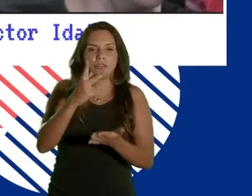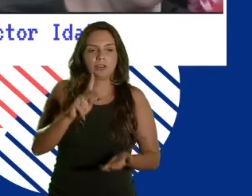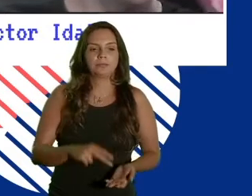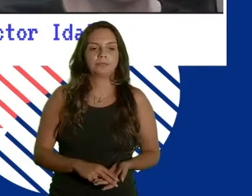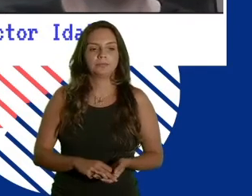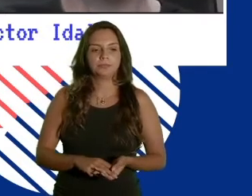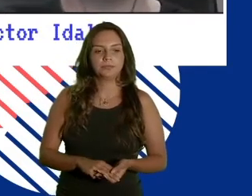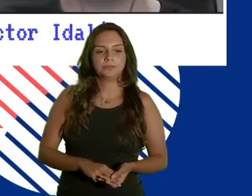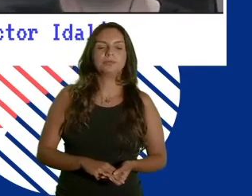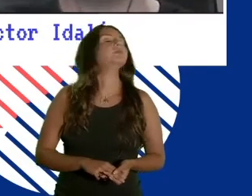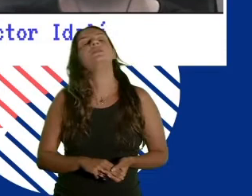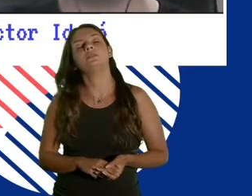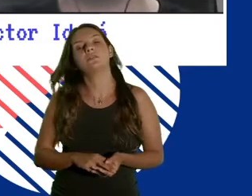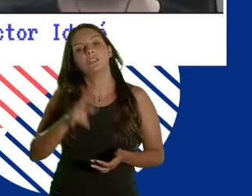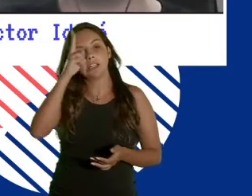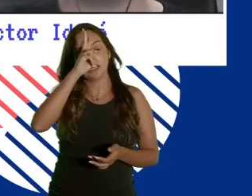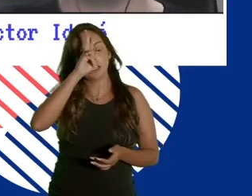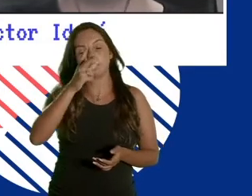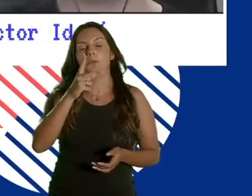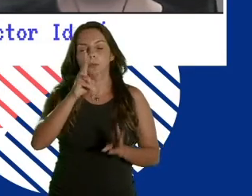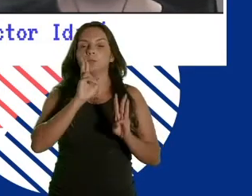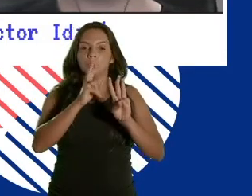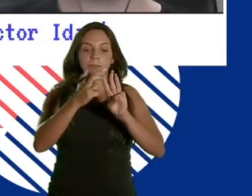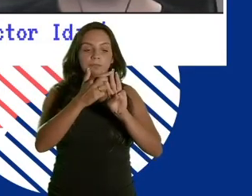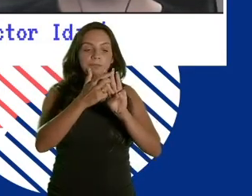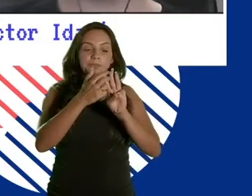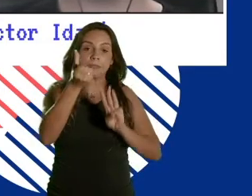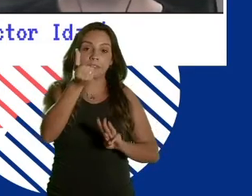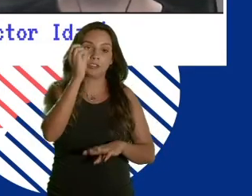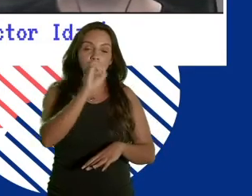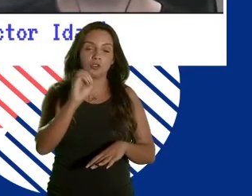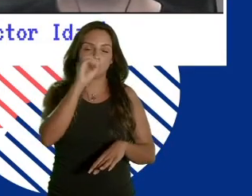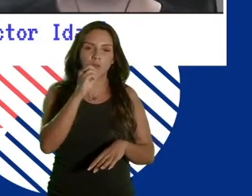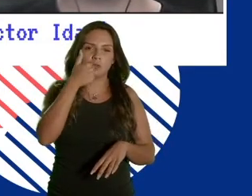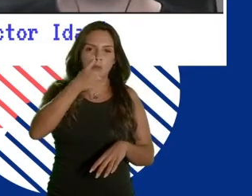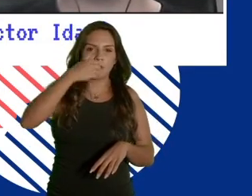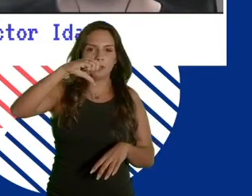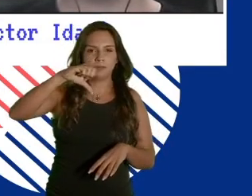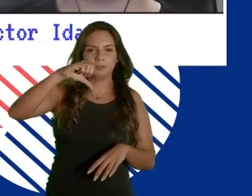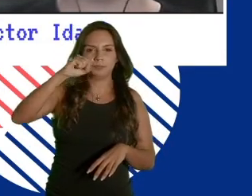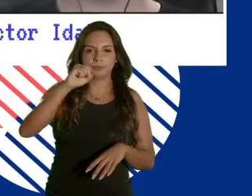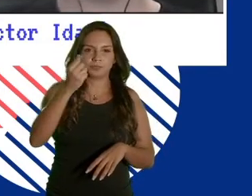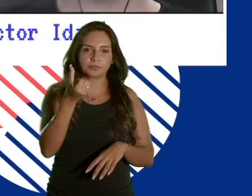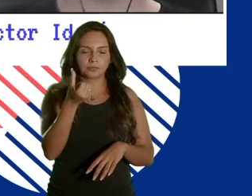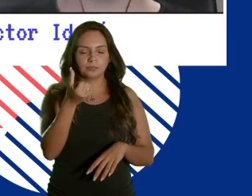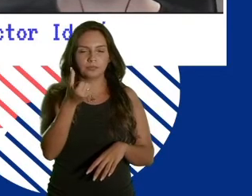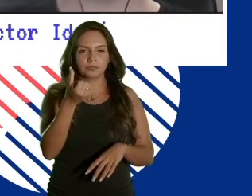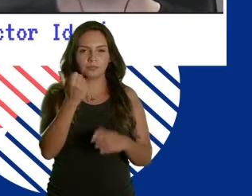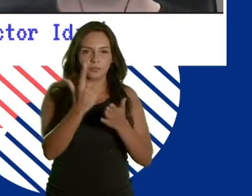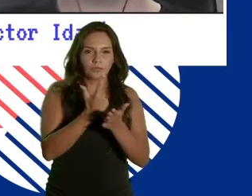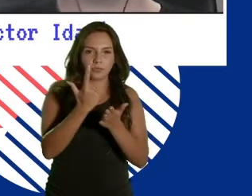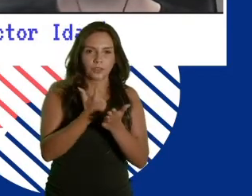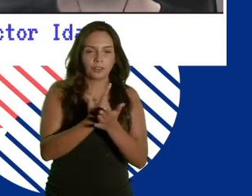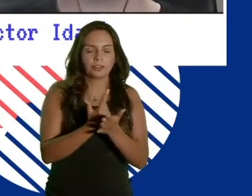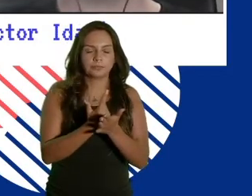Lembro-me perfeitamente, foi no dia 6 de outubro de 1986, o livro de